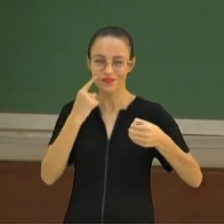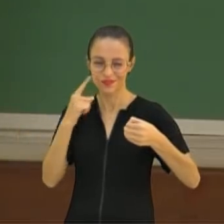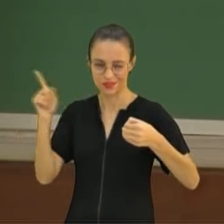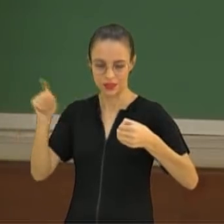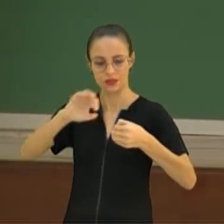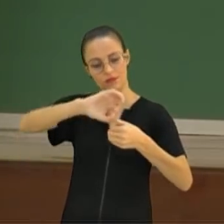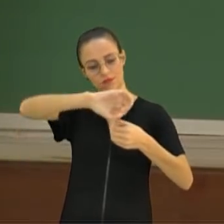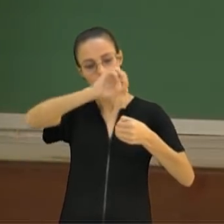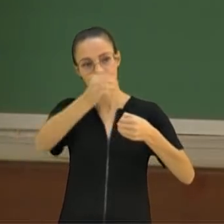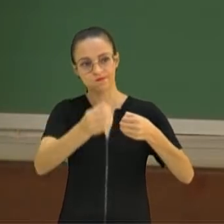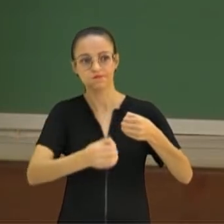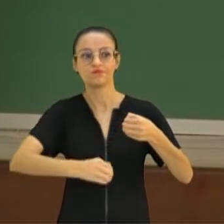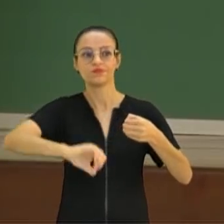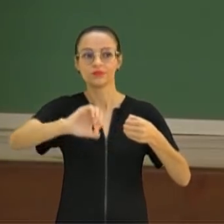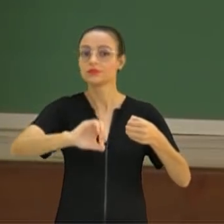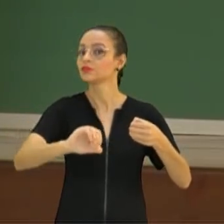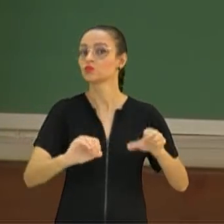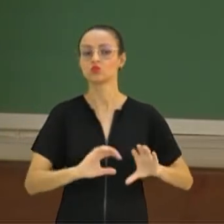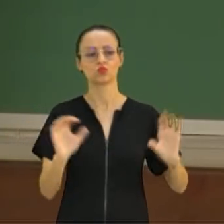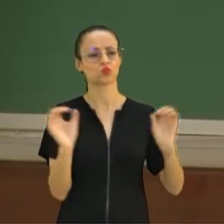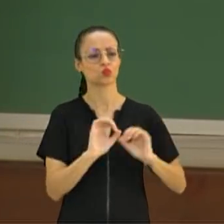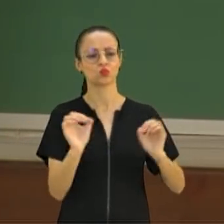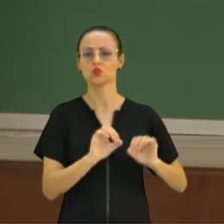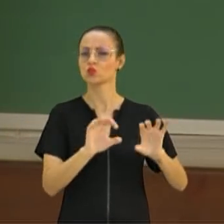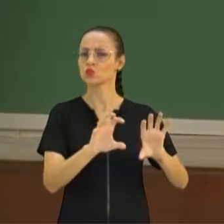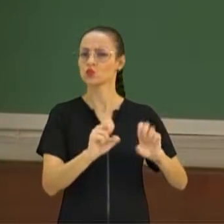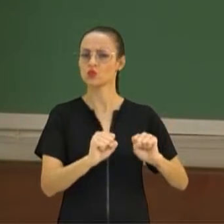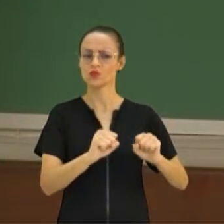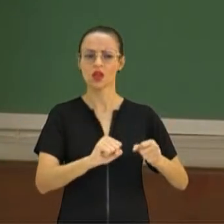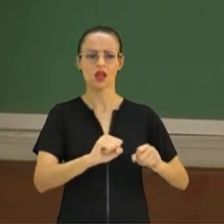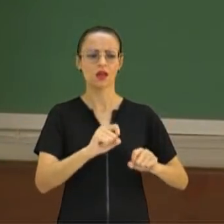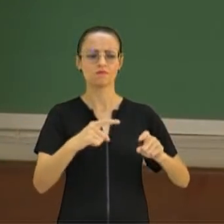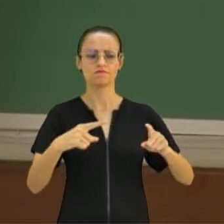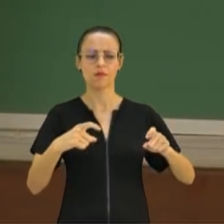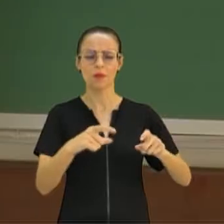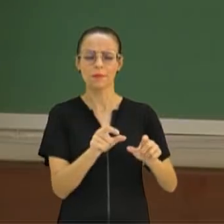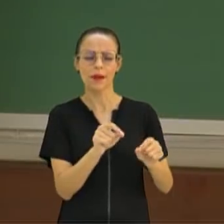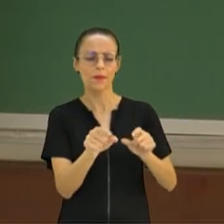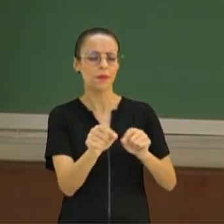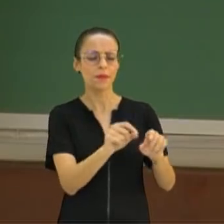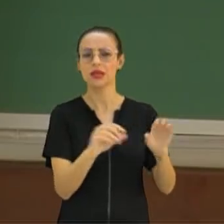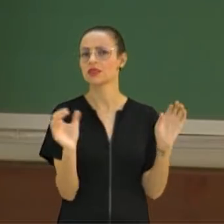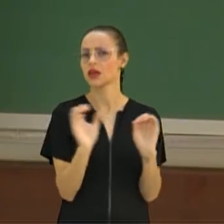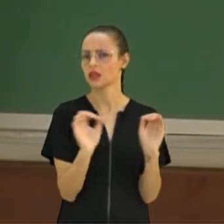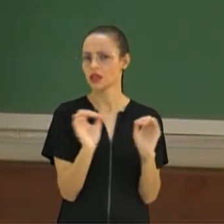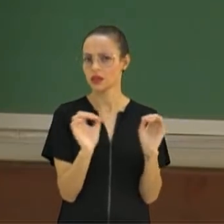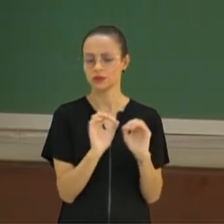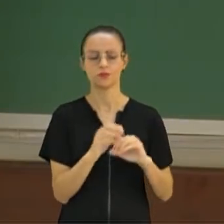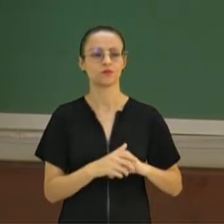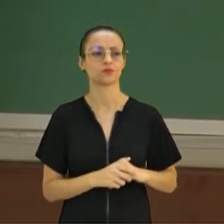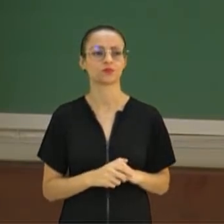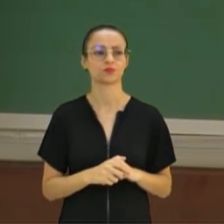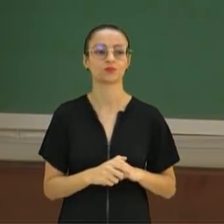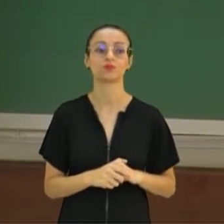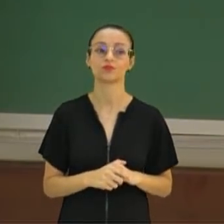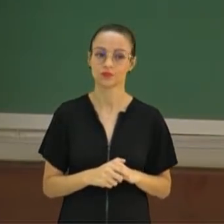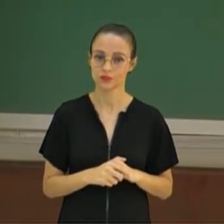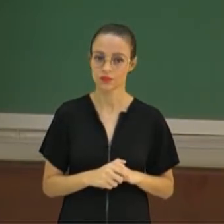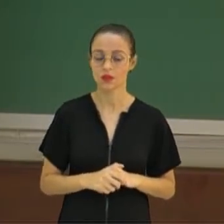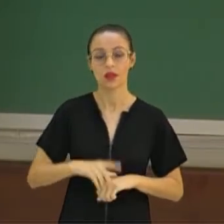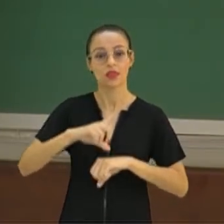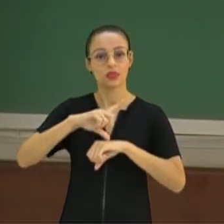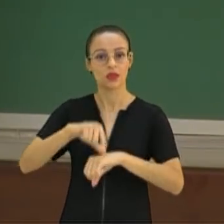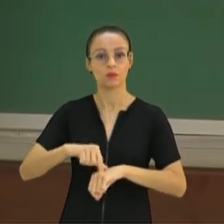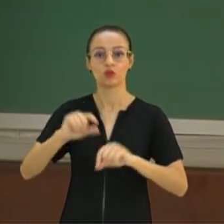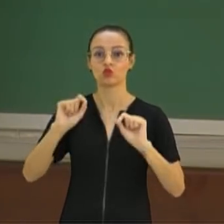ali, do frasco, não houve contaminação do caldo. Ou seja, com essa curvinha não houve a contaminação do caldo. Após a